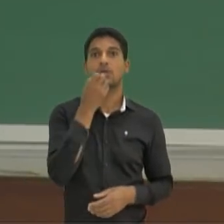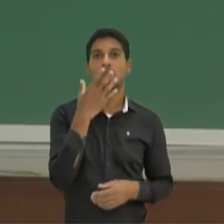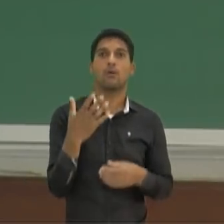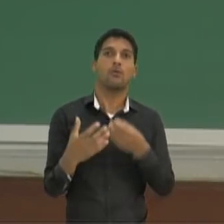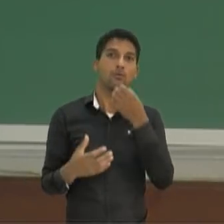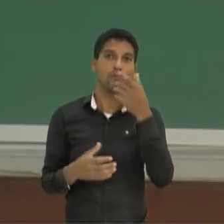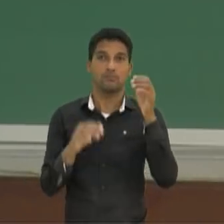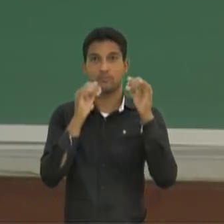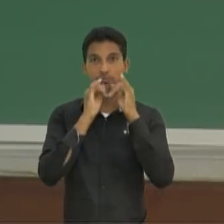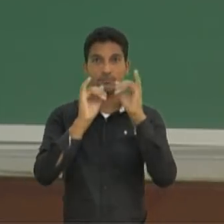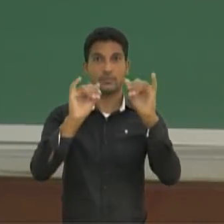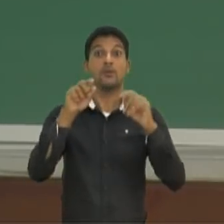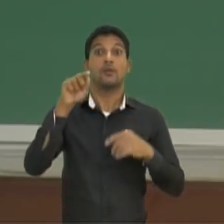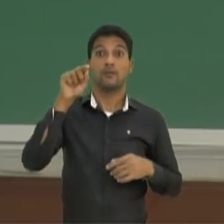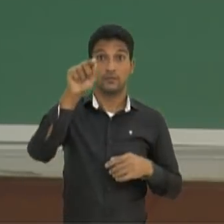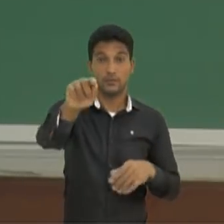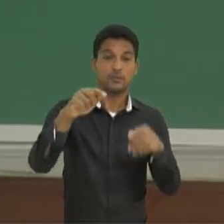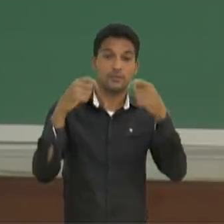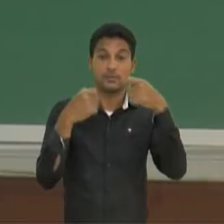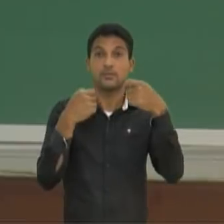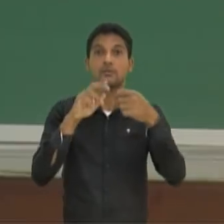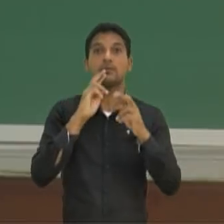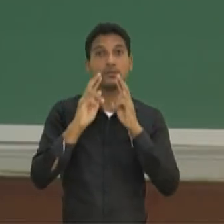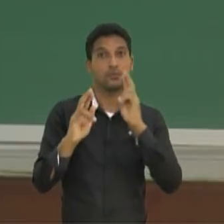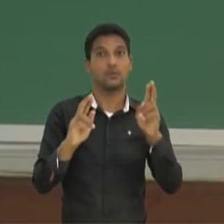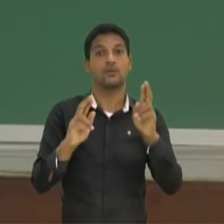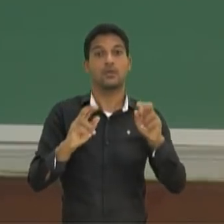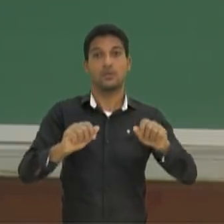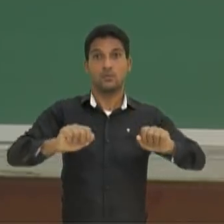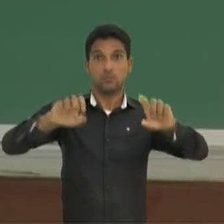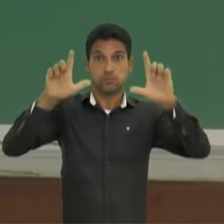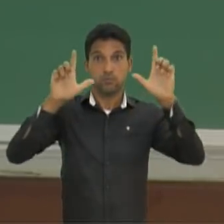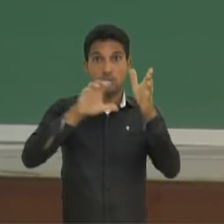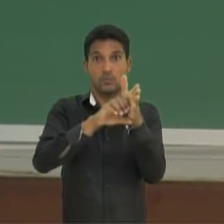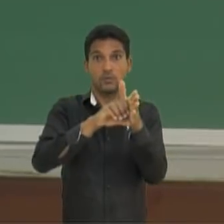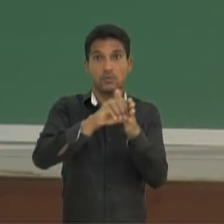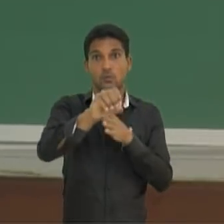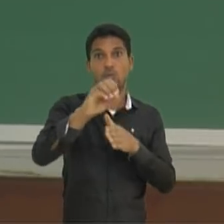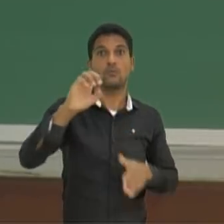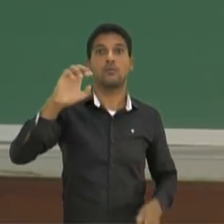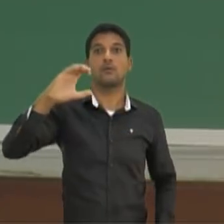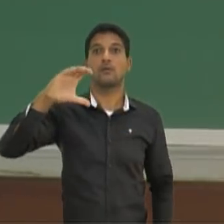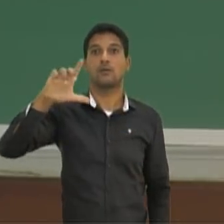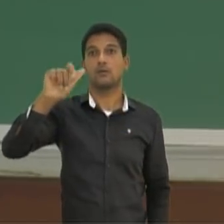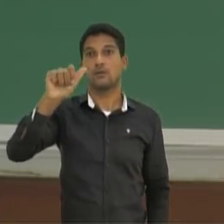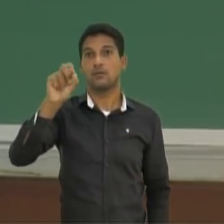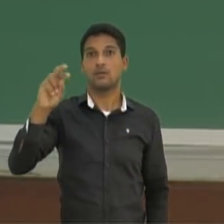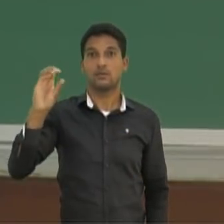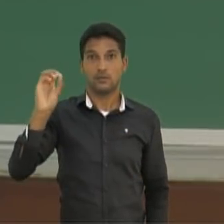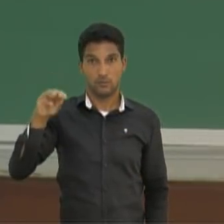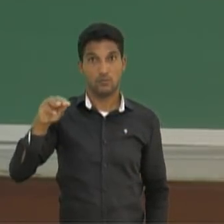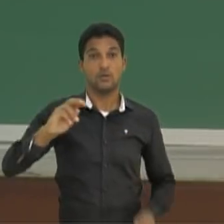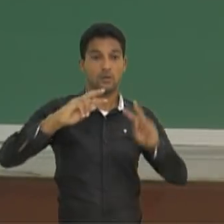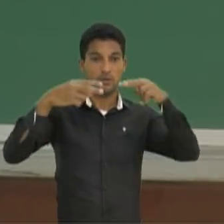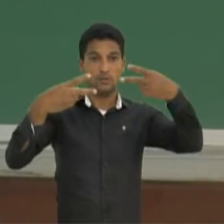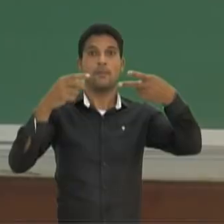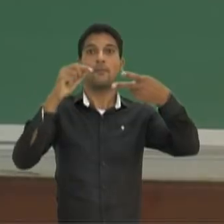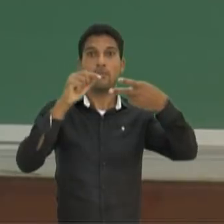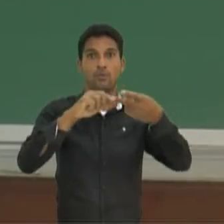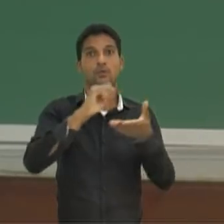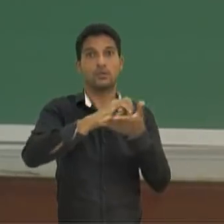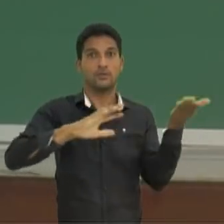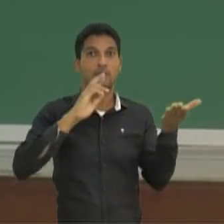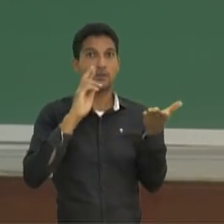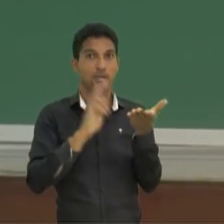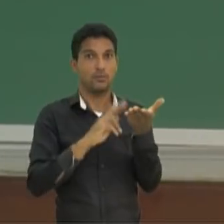aquele lembrete, né, de que vocês têm que responder o formulário de questões e clicar no link para validar a presença de vocês,